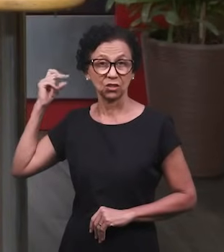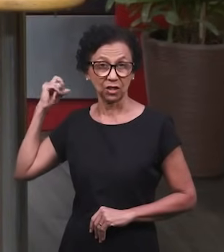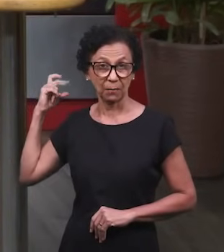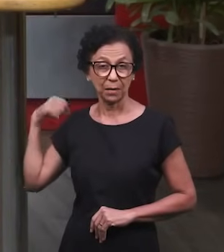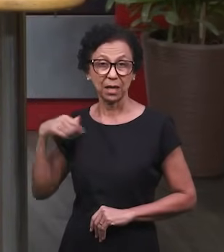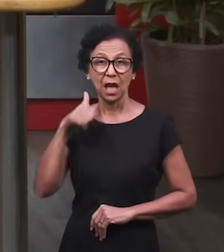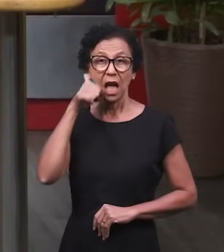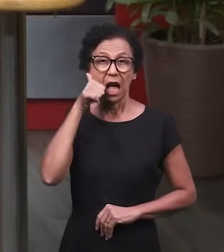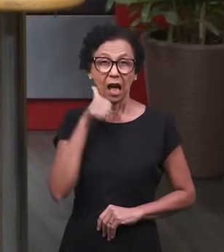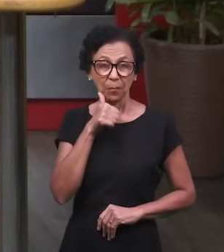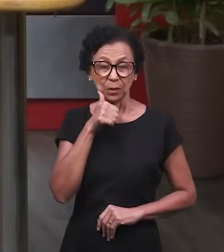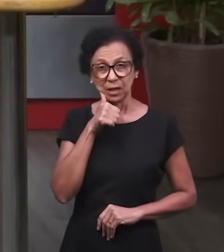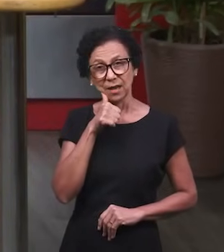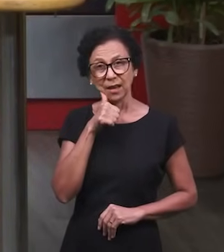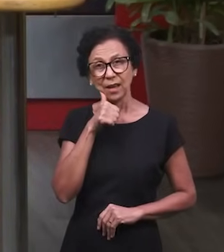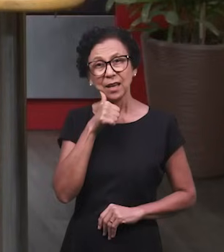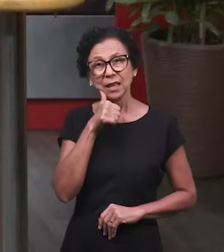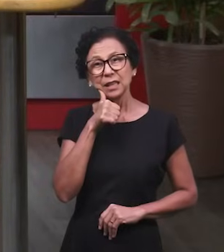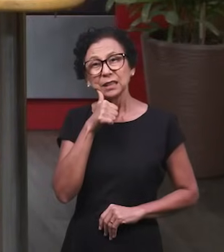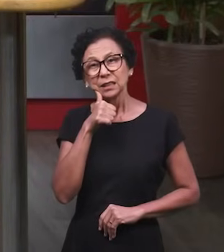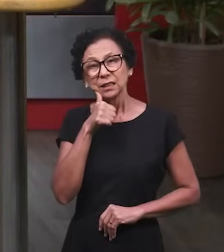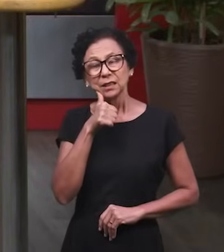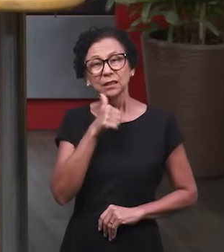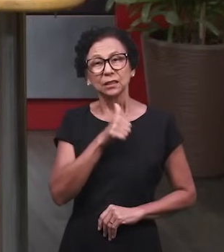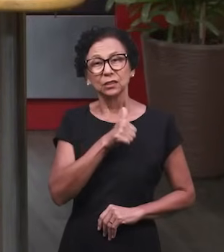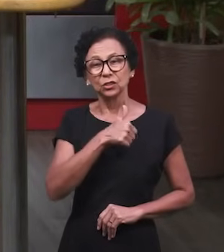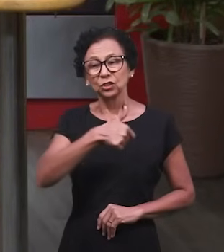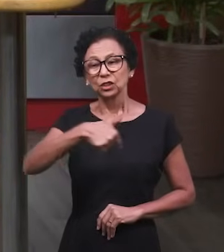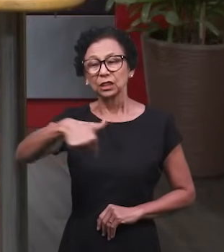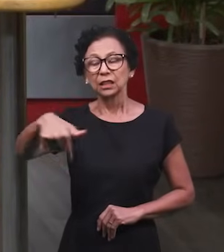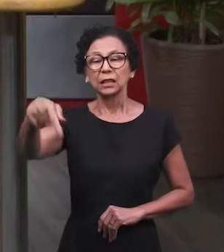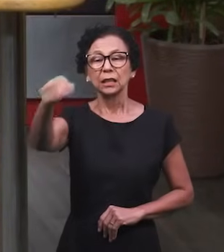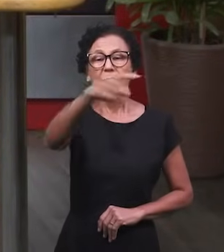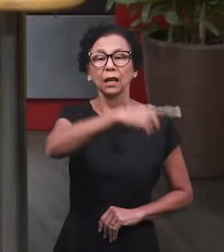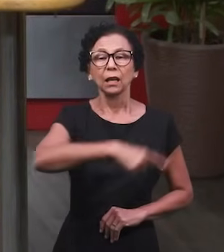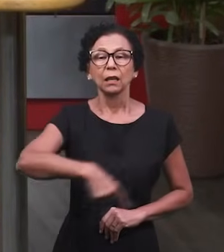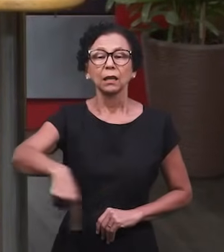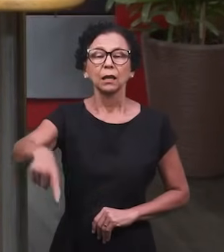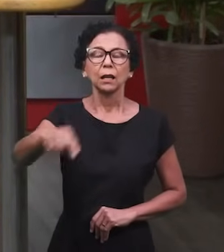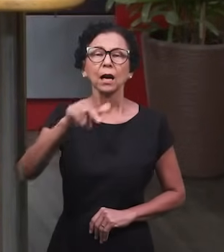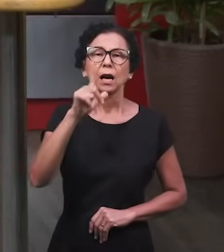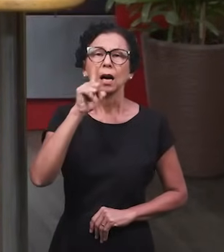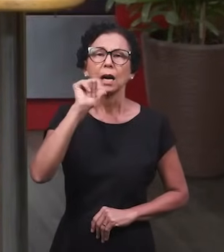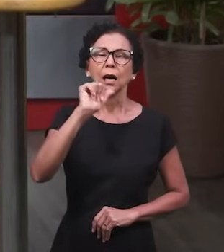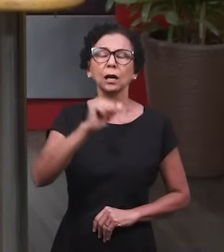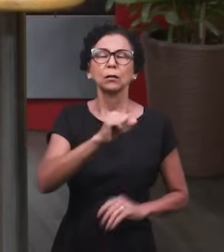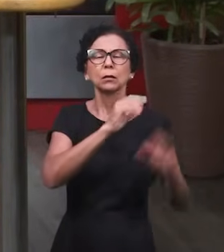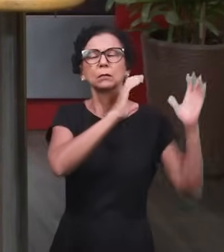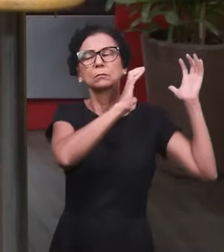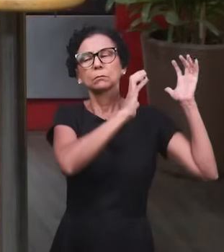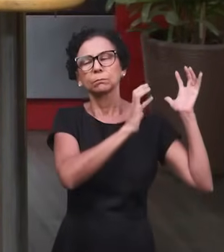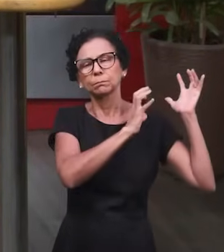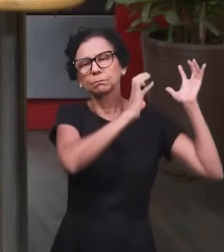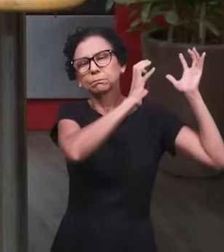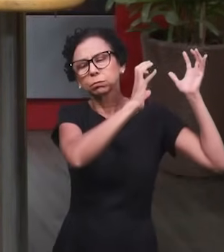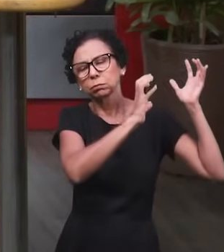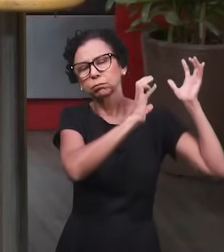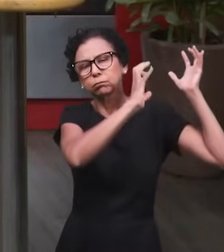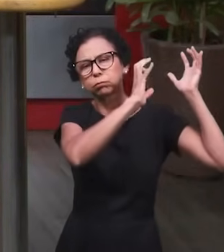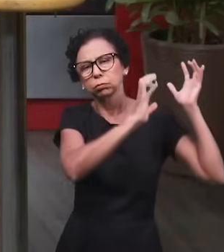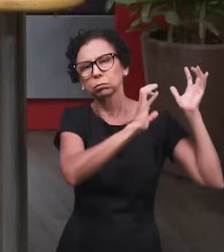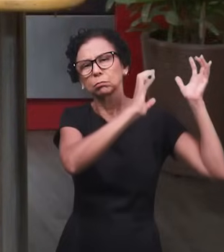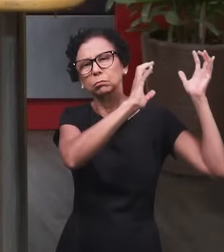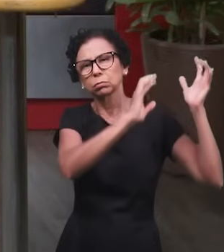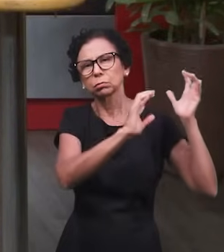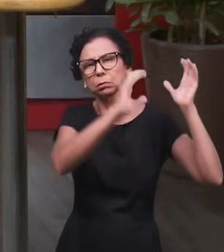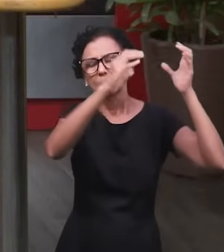tinha água Canada é ela elas que pegaram no Poo dificilmente você viu um homem pegando água foi uma exceção daquele o homem com odre né Então